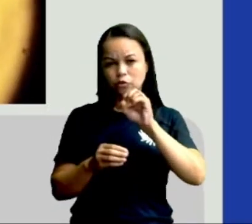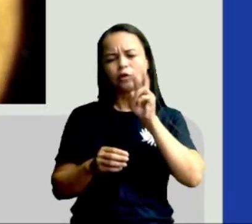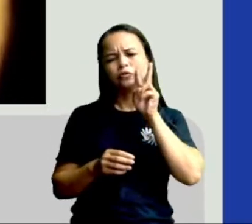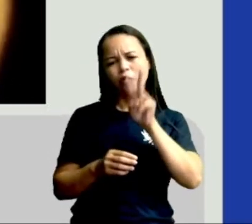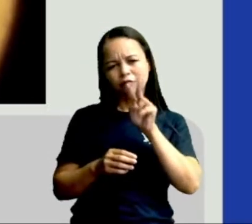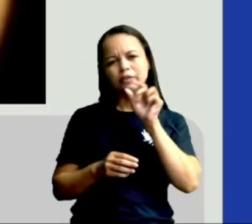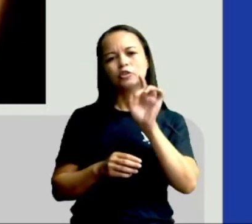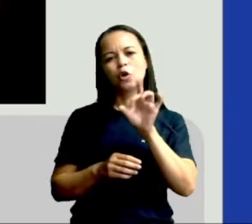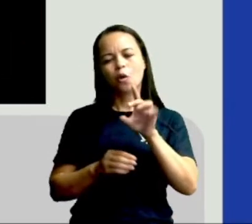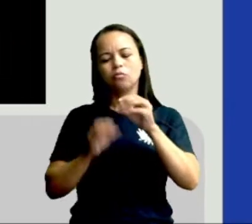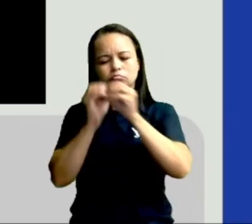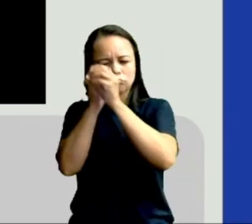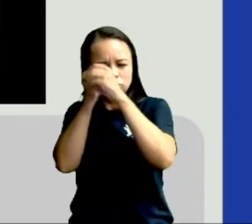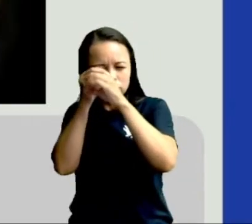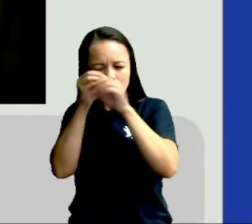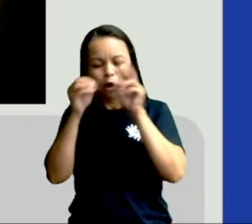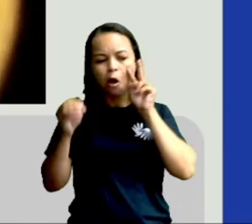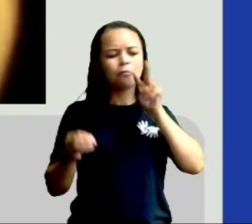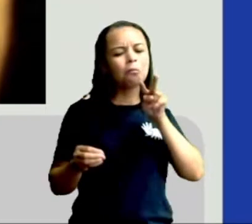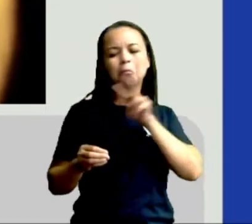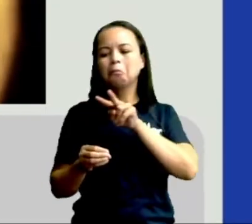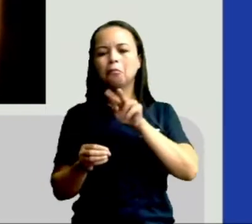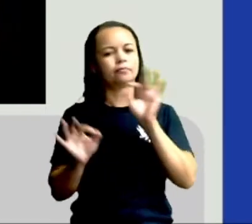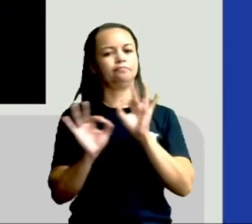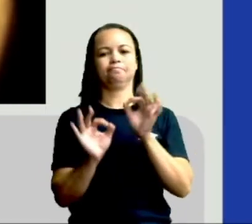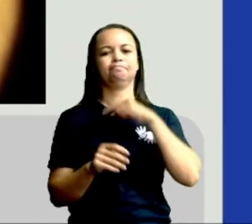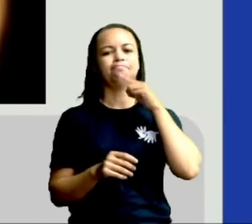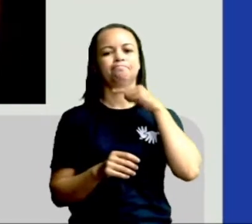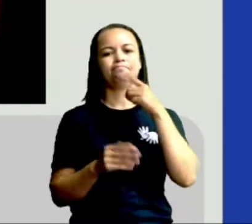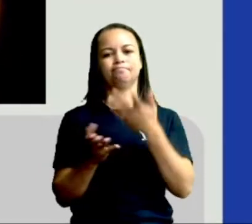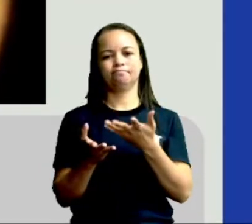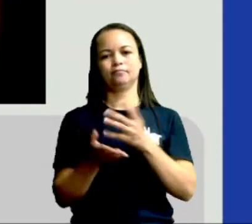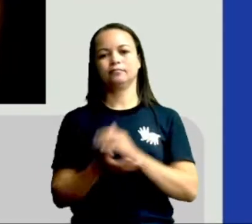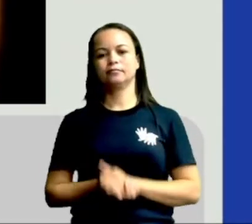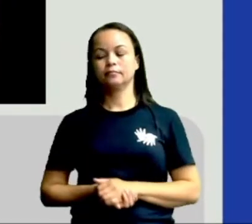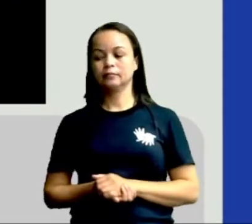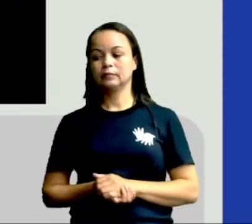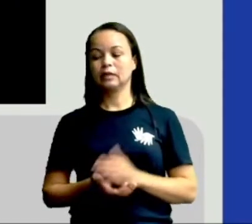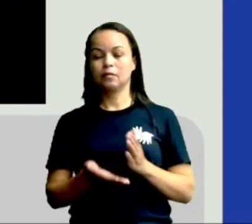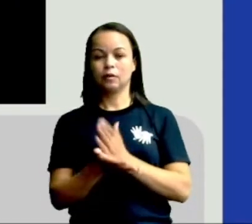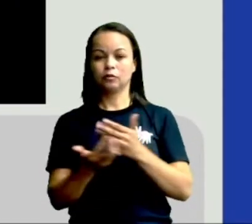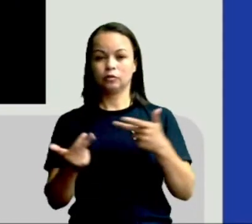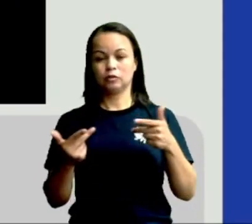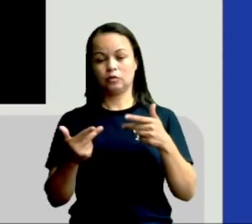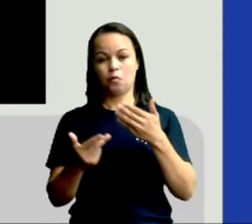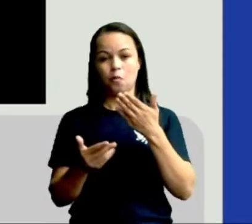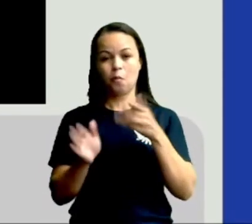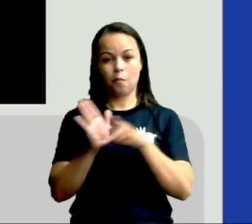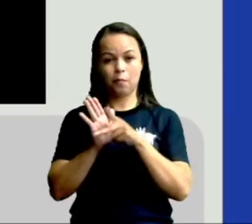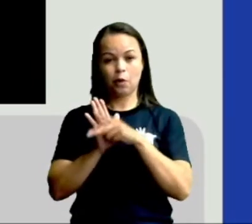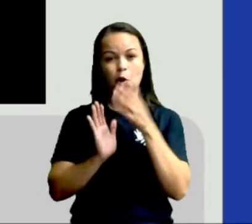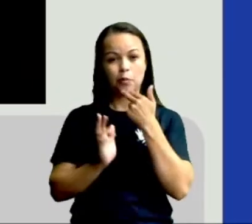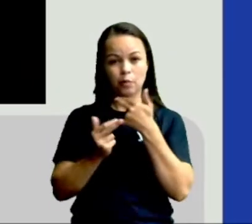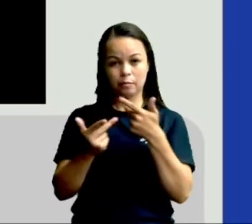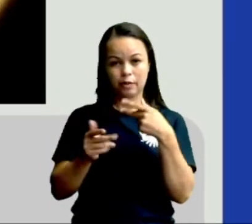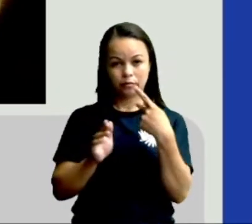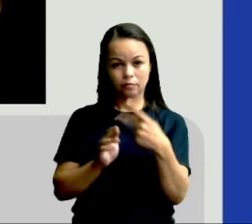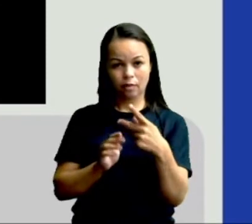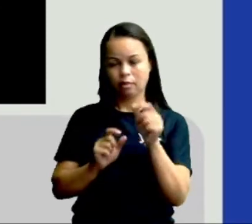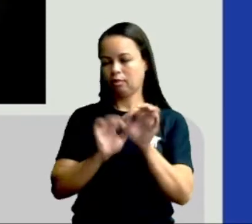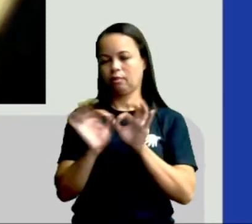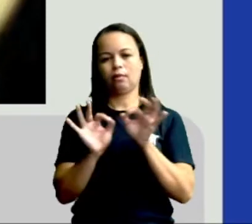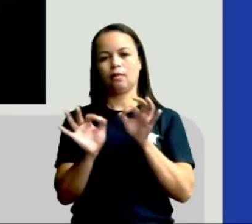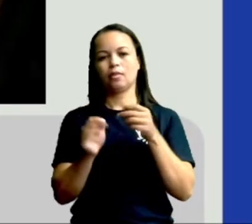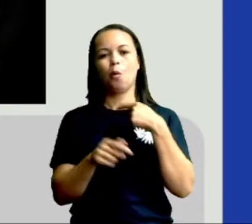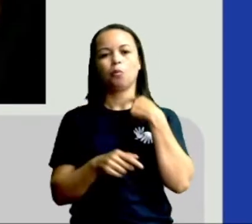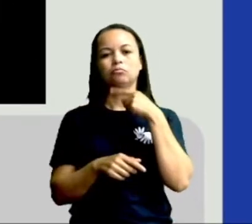aparelho microscópio. A olho nu a gente não consegue ver. Na maioria dos casos, não produzem seu próprio alimento e alimentam-se de